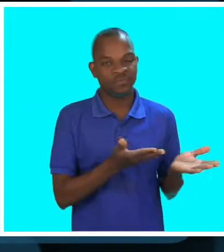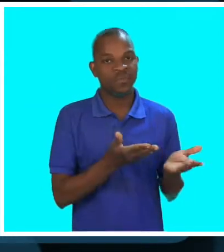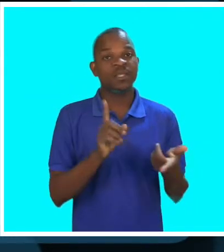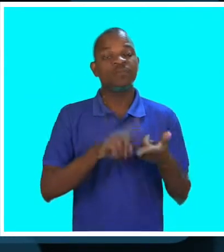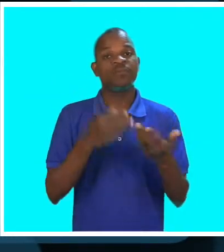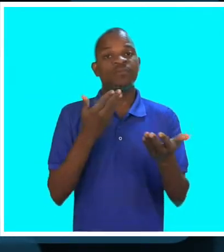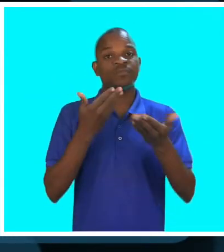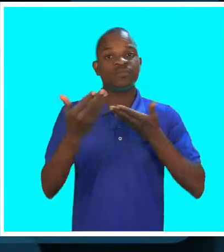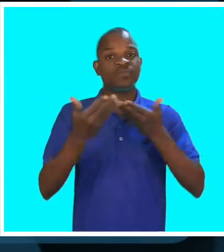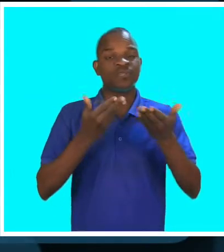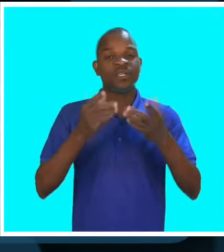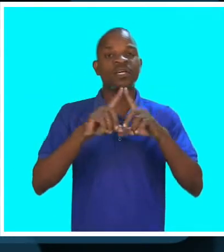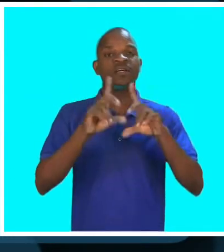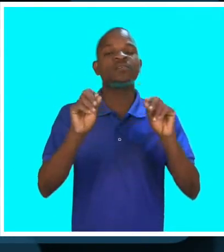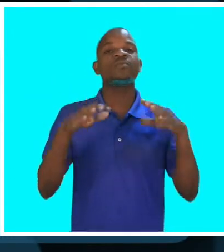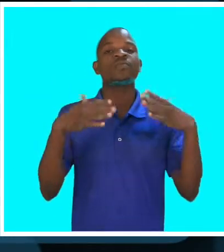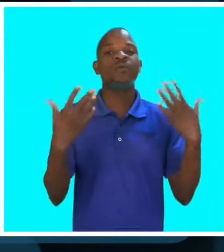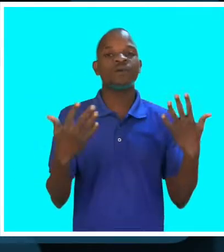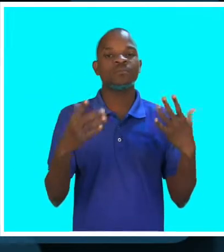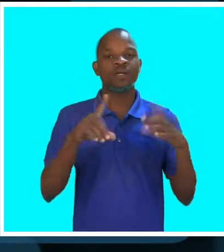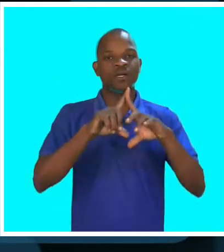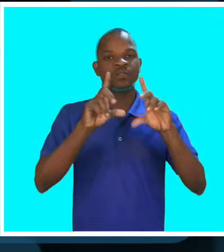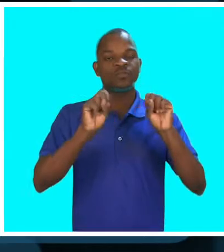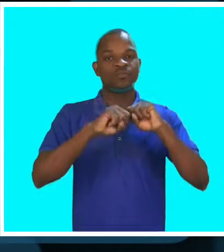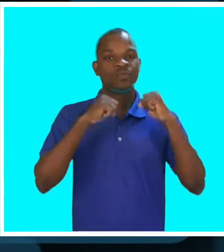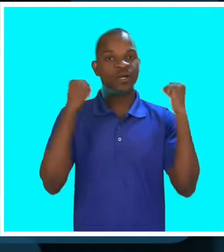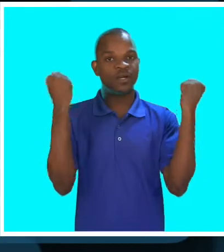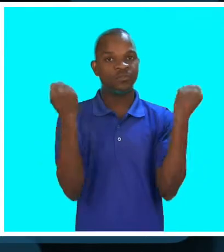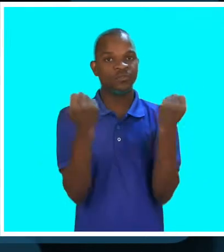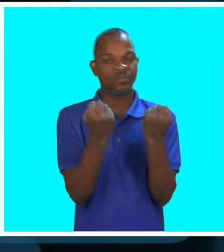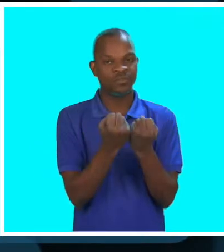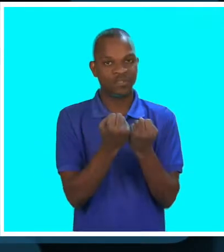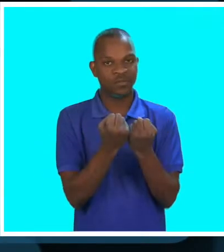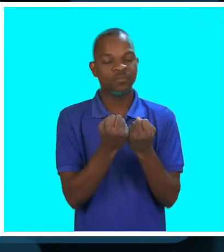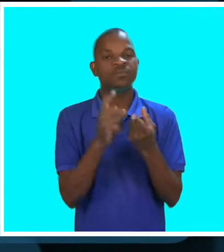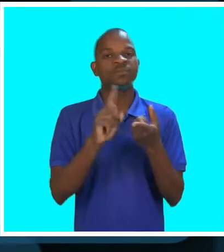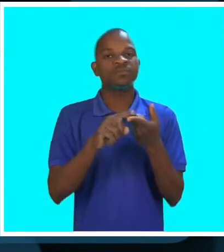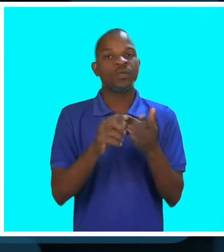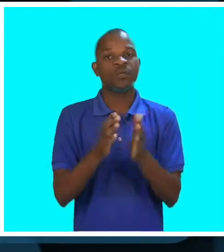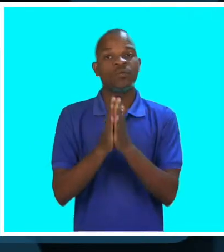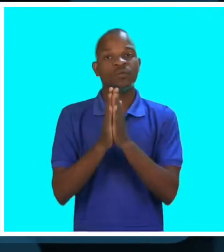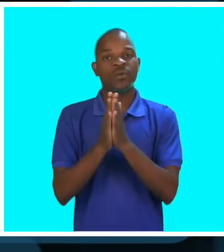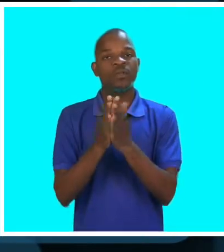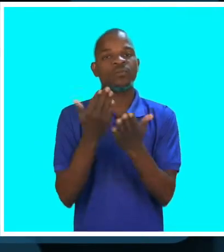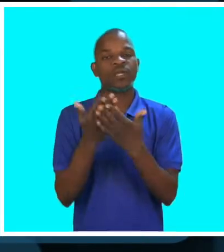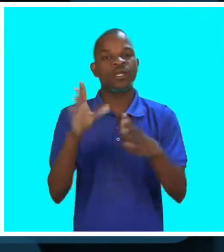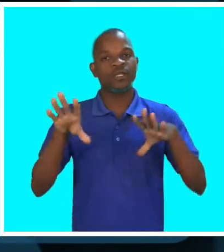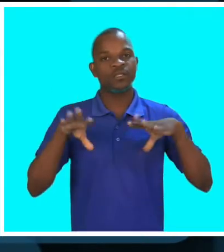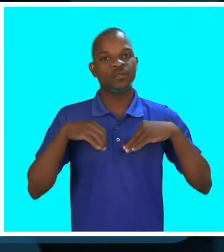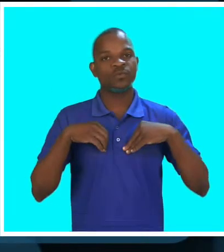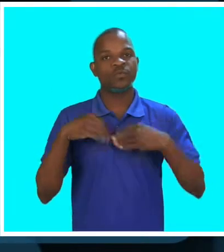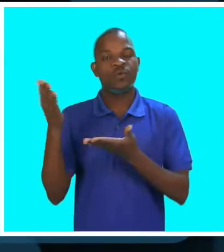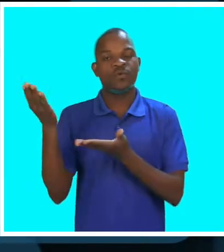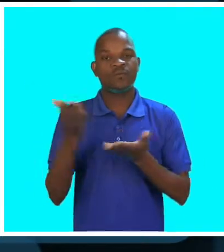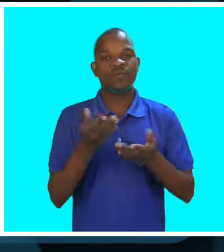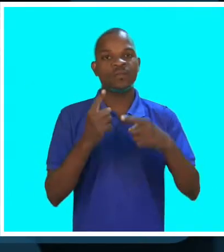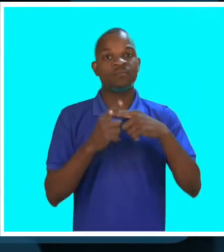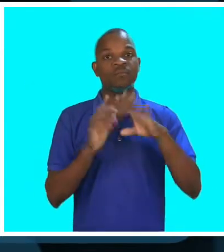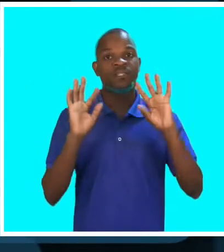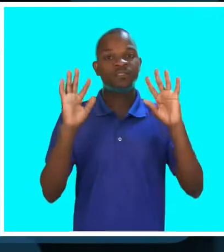conversar em tudo é desta vossa crime são sérgio muito obrigado por ter aceito o convite uma filha